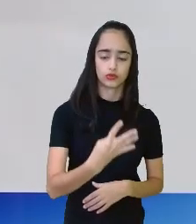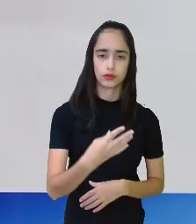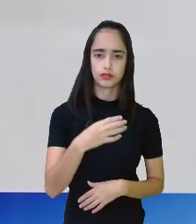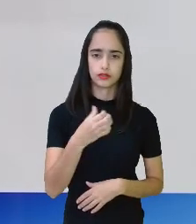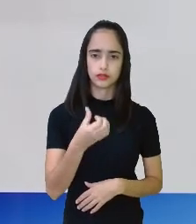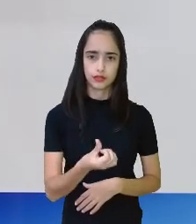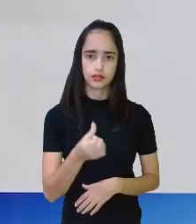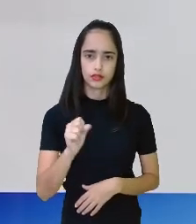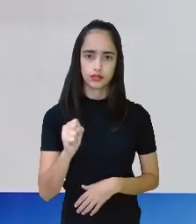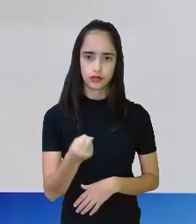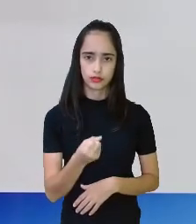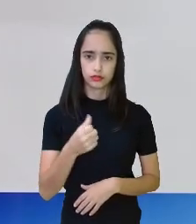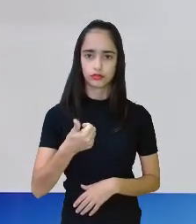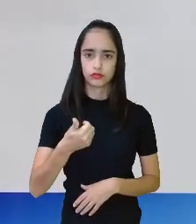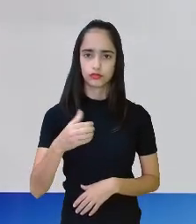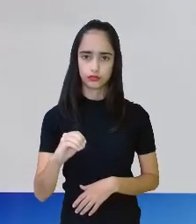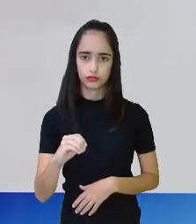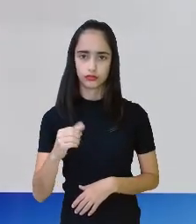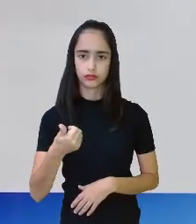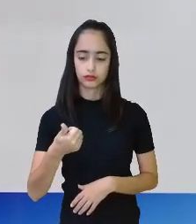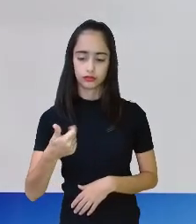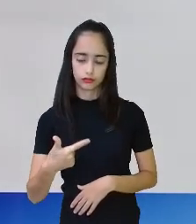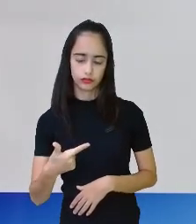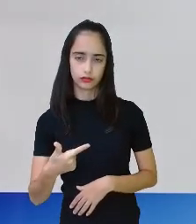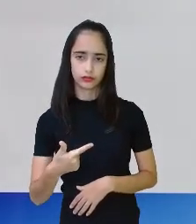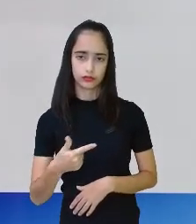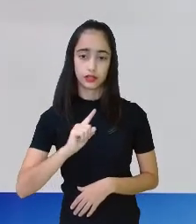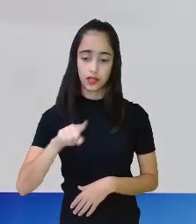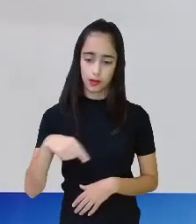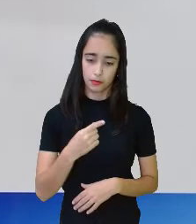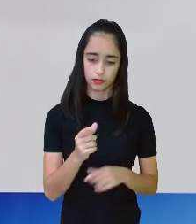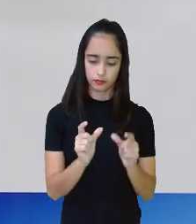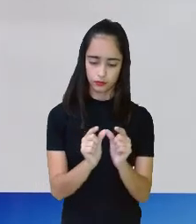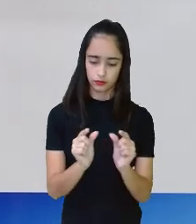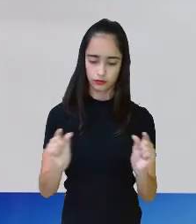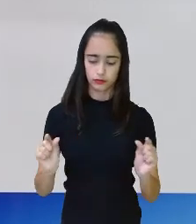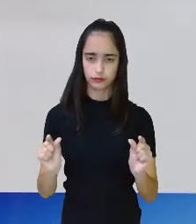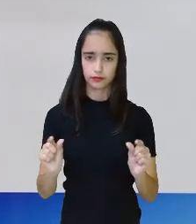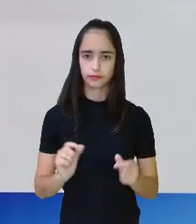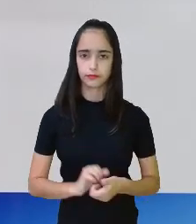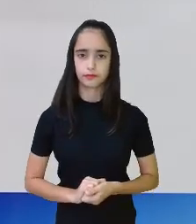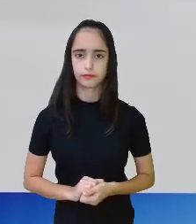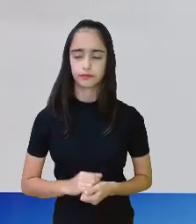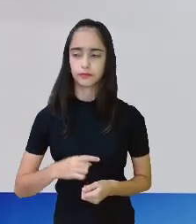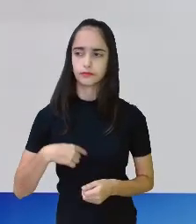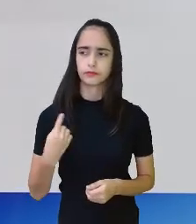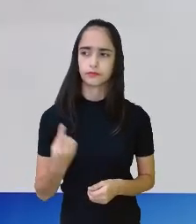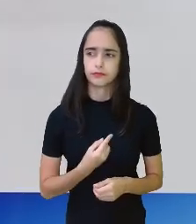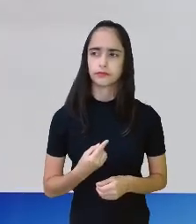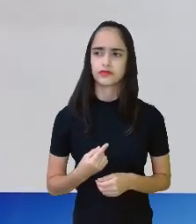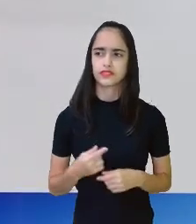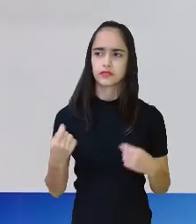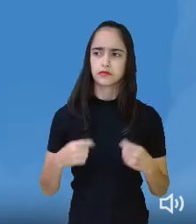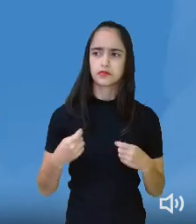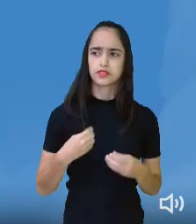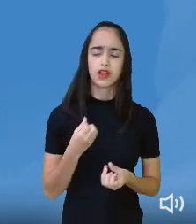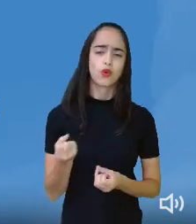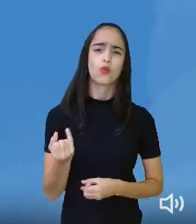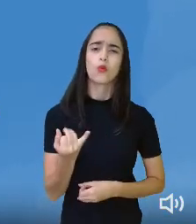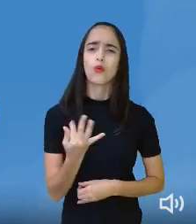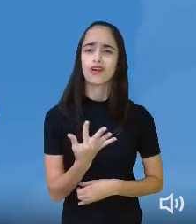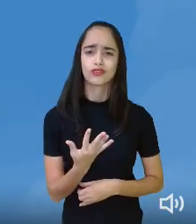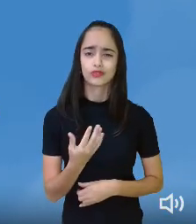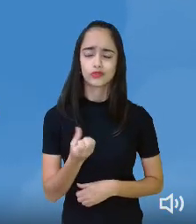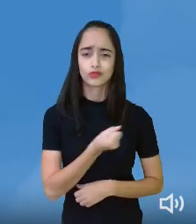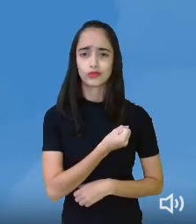4, 6, 8, 10 e 12, que é a próxima sequência. A gente vai estar indo de quanto em quanto, o sapinho vai estar